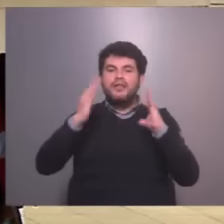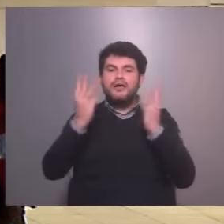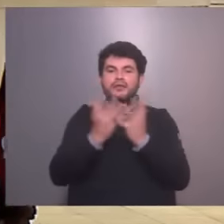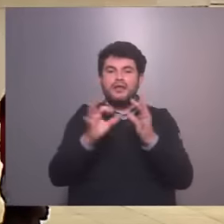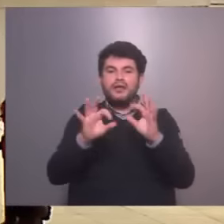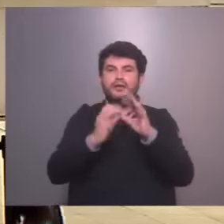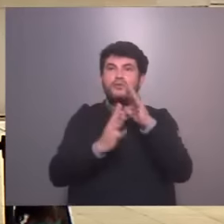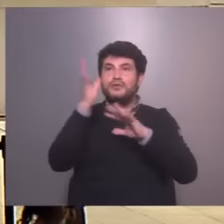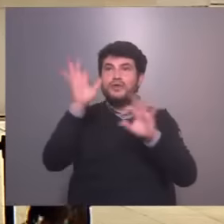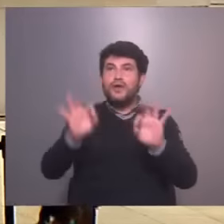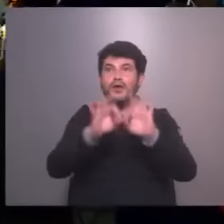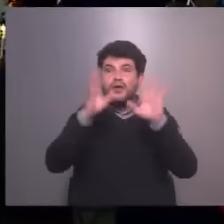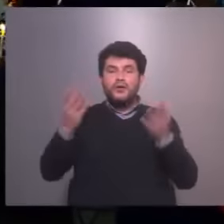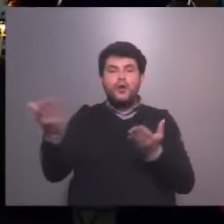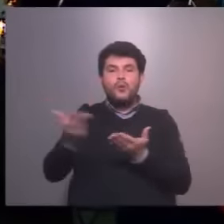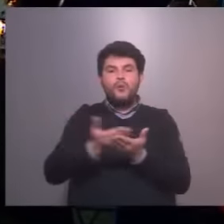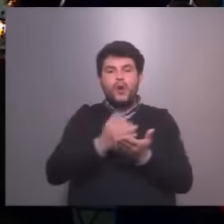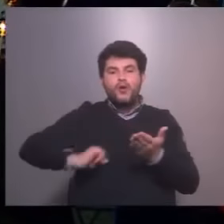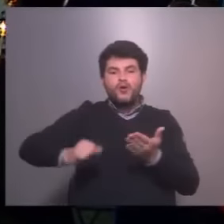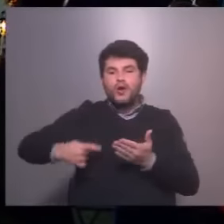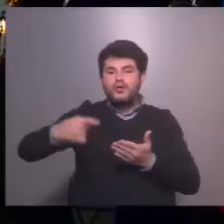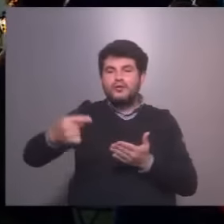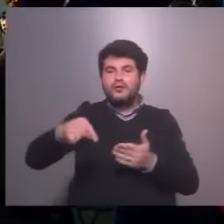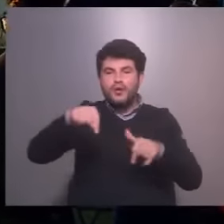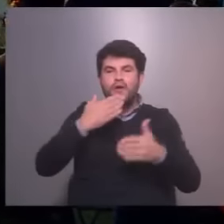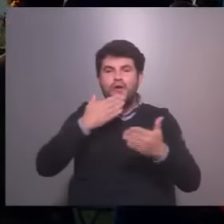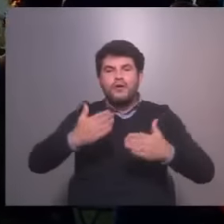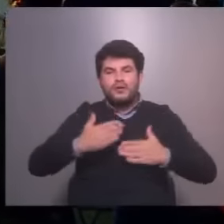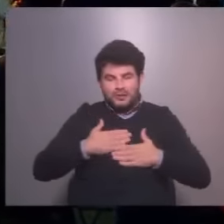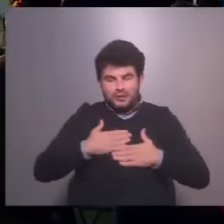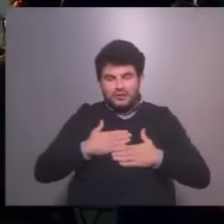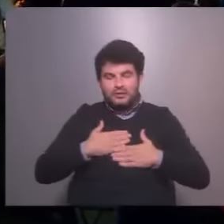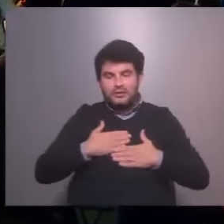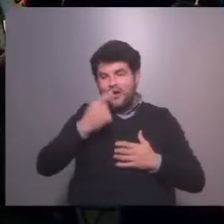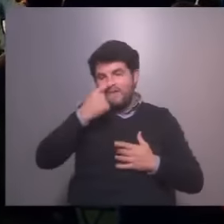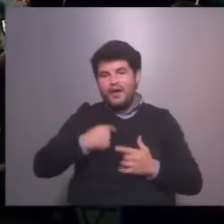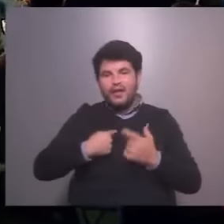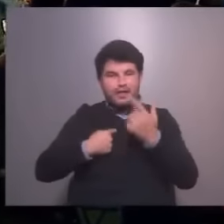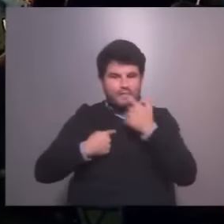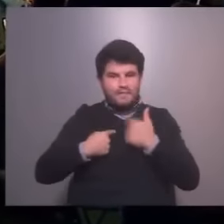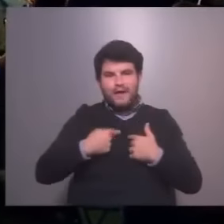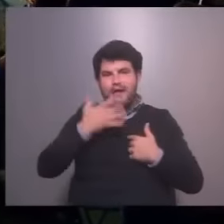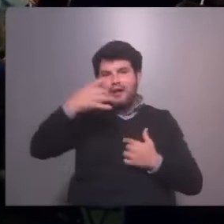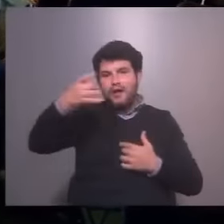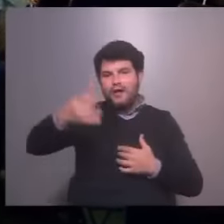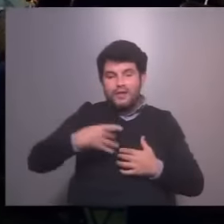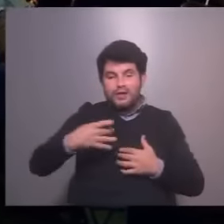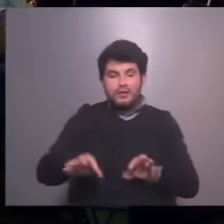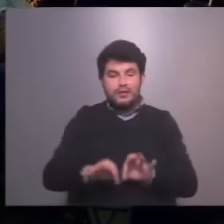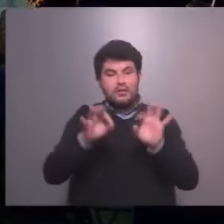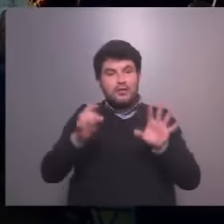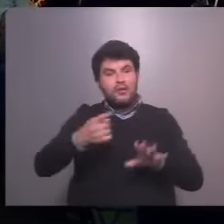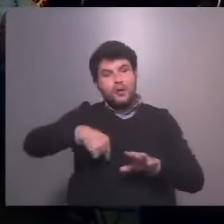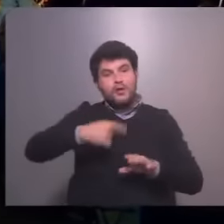vosso reino, seja feita a vossa vontade, assim na terra como no céu.